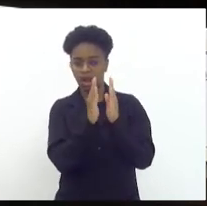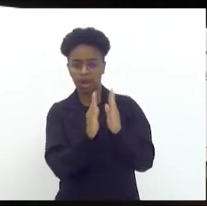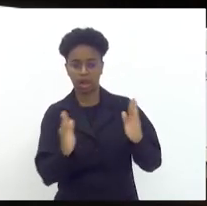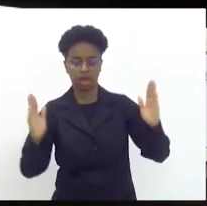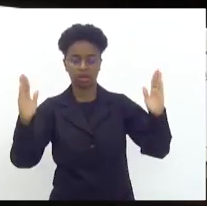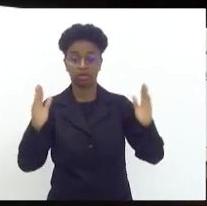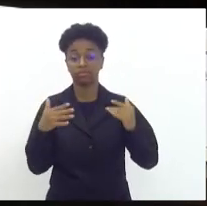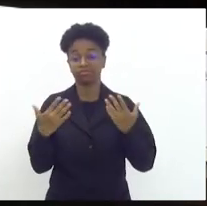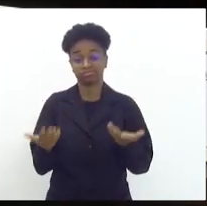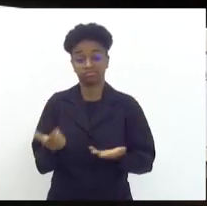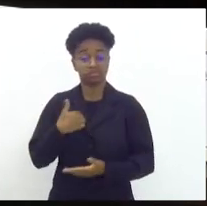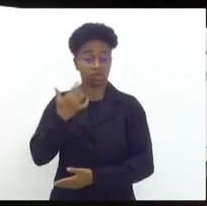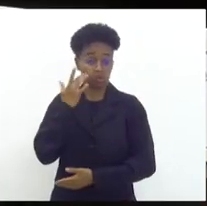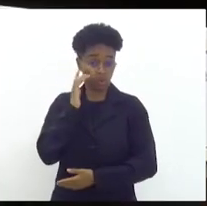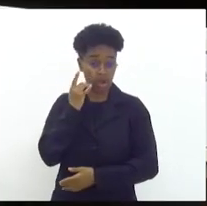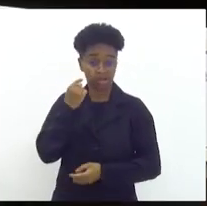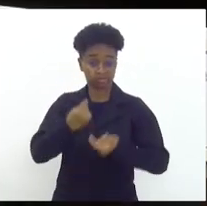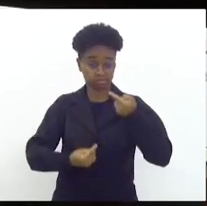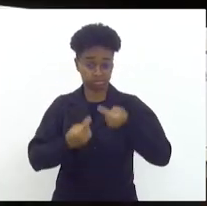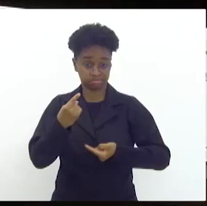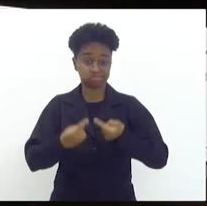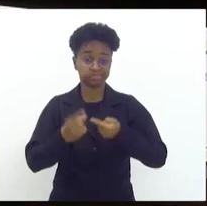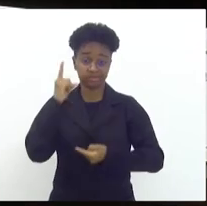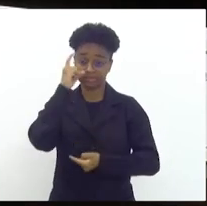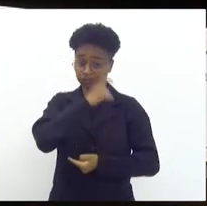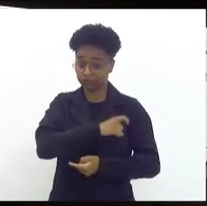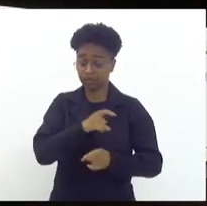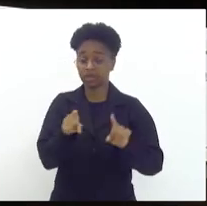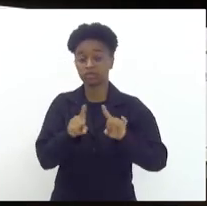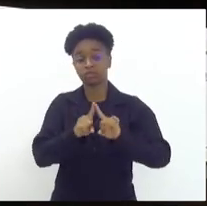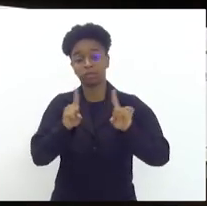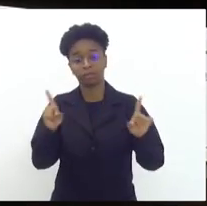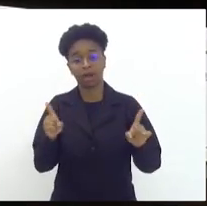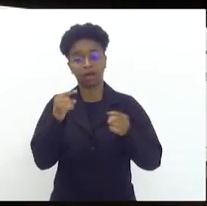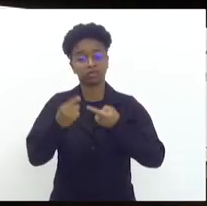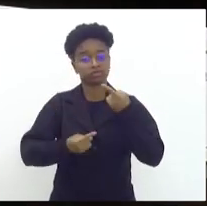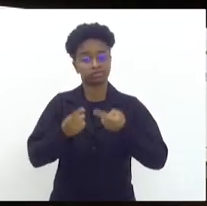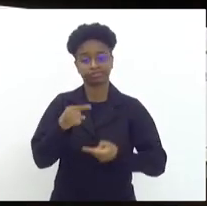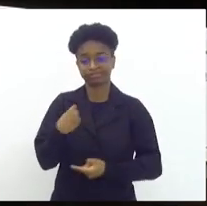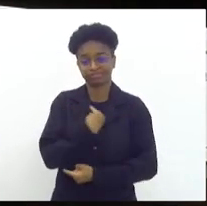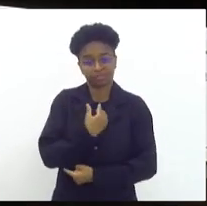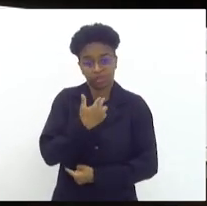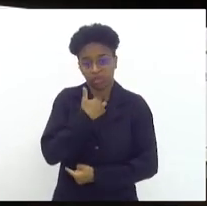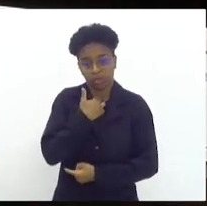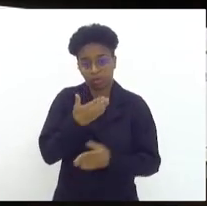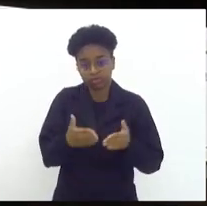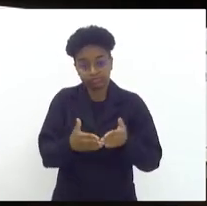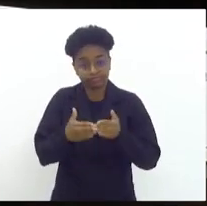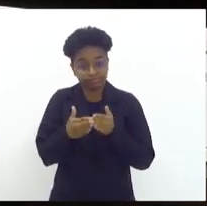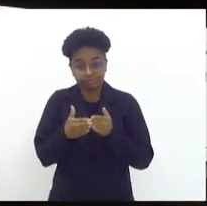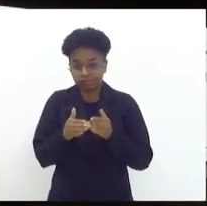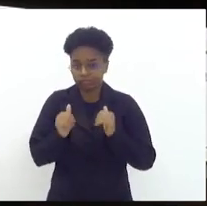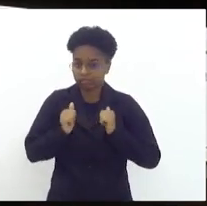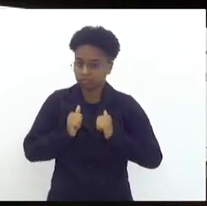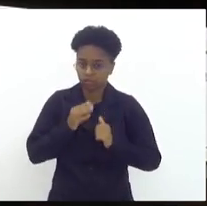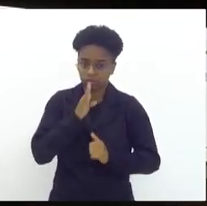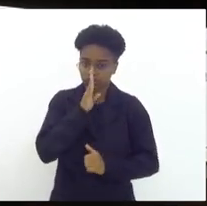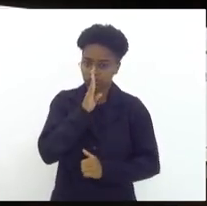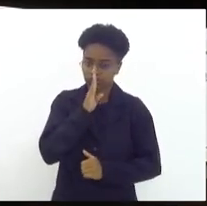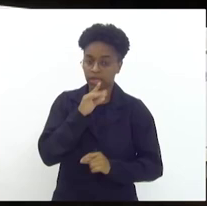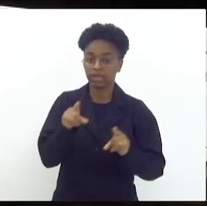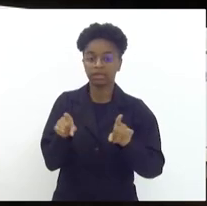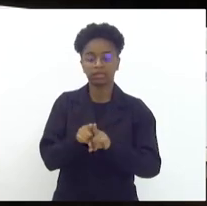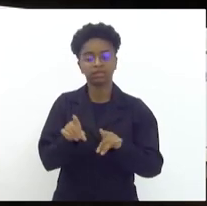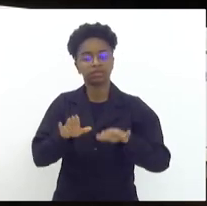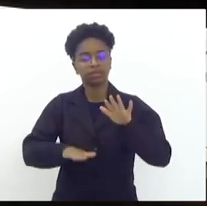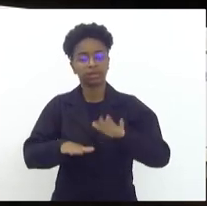acho que é um debate extremamente armado mas é um debate que a gente não pode se furtar fazê-lo e talvez dentro da ideia